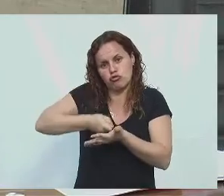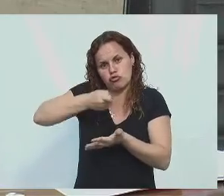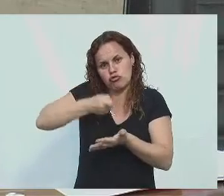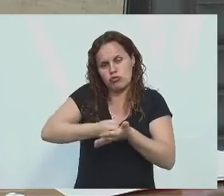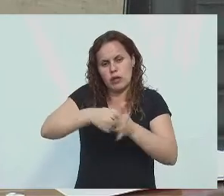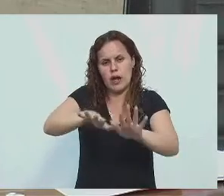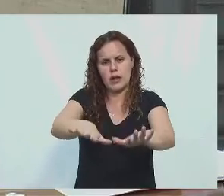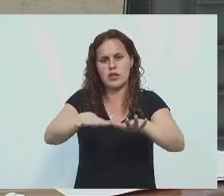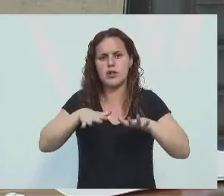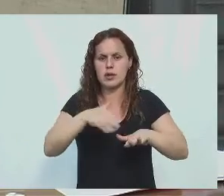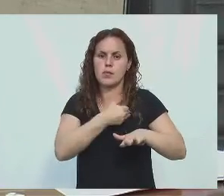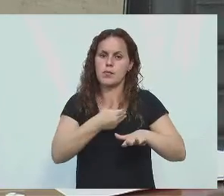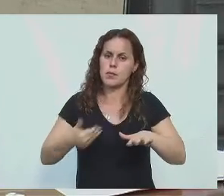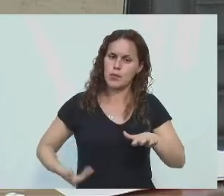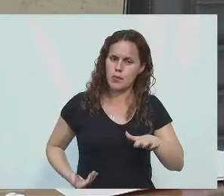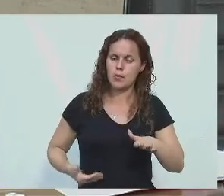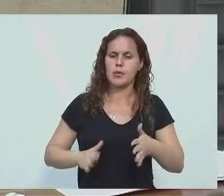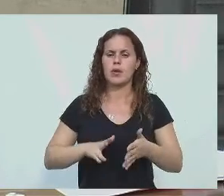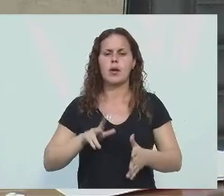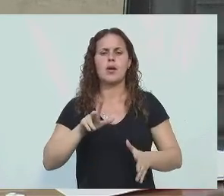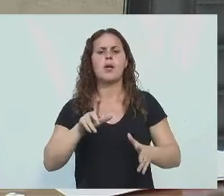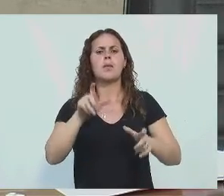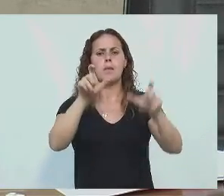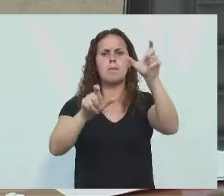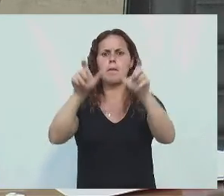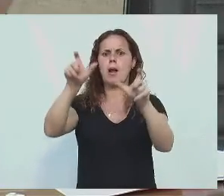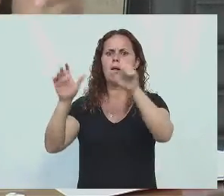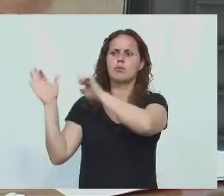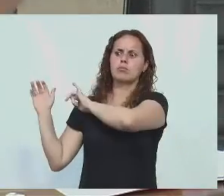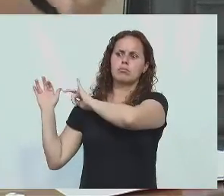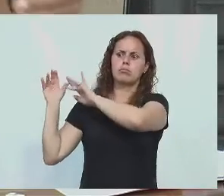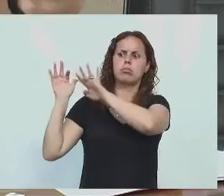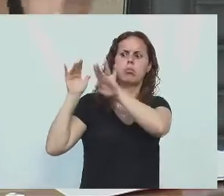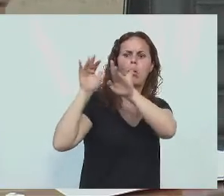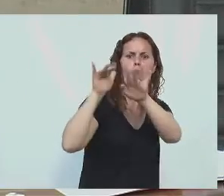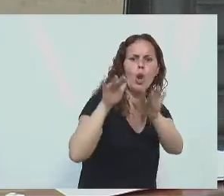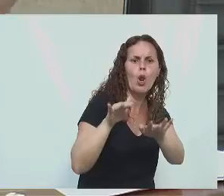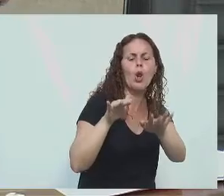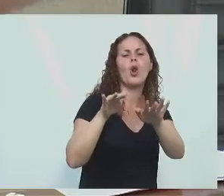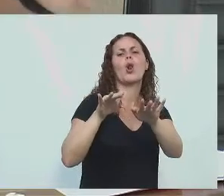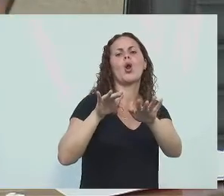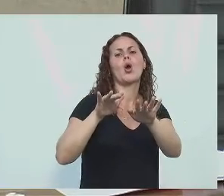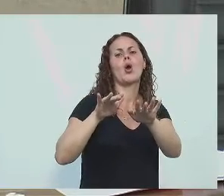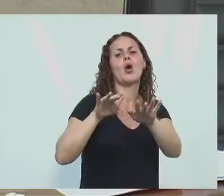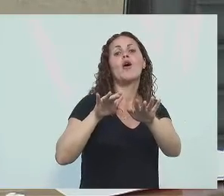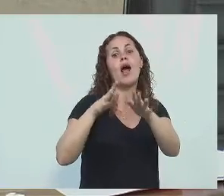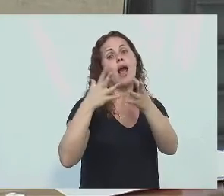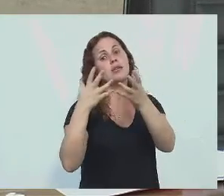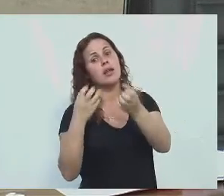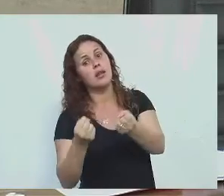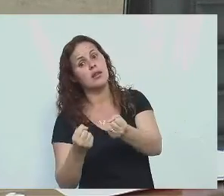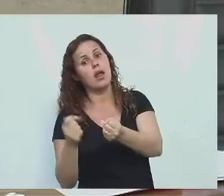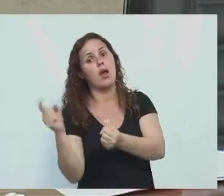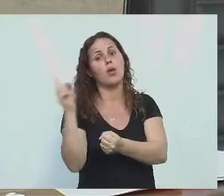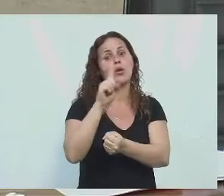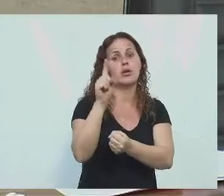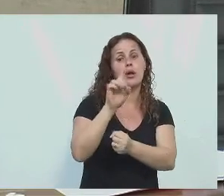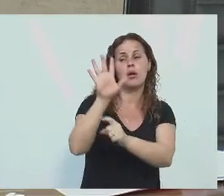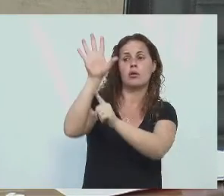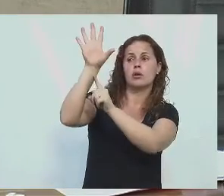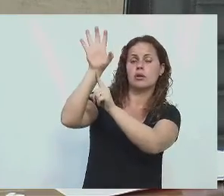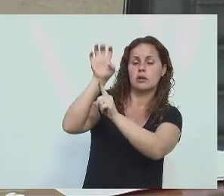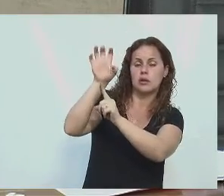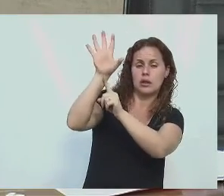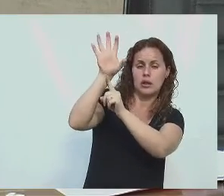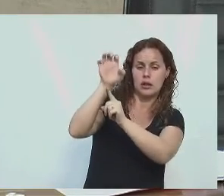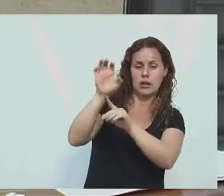audiência pública com a população que vai receber ou não a instalação da antena. Então, o que